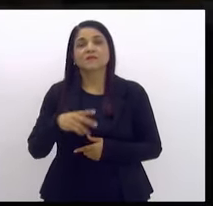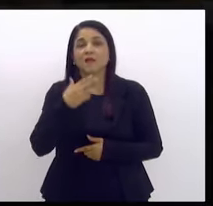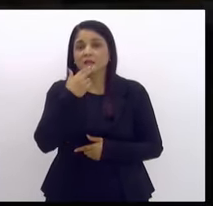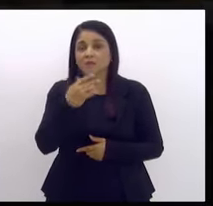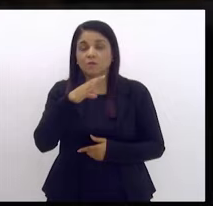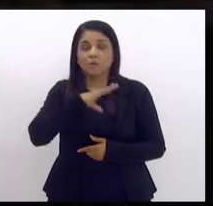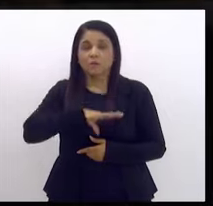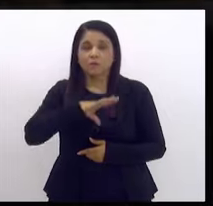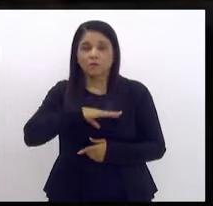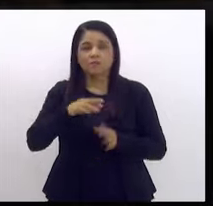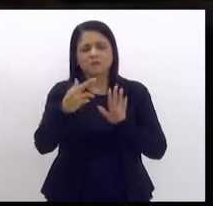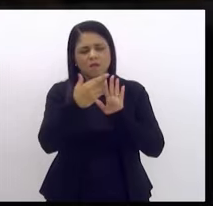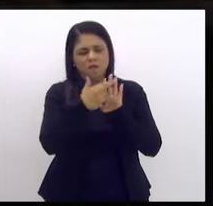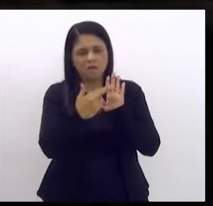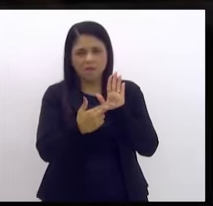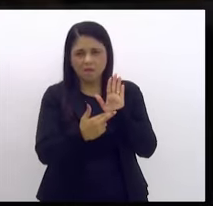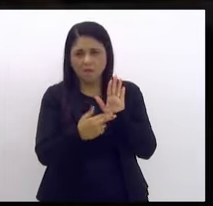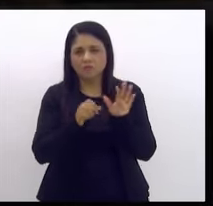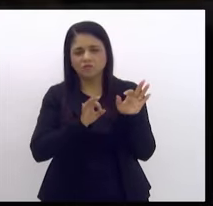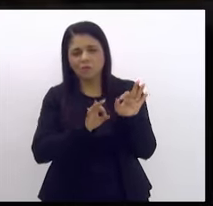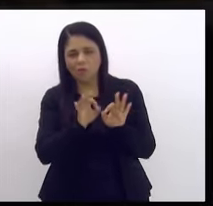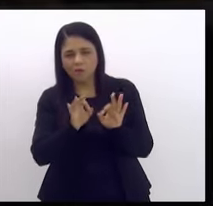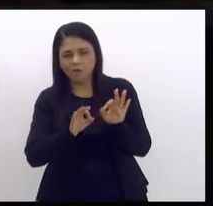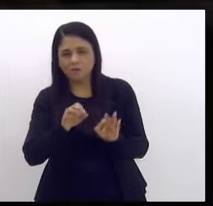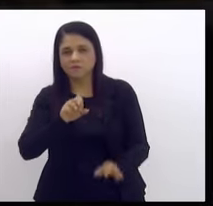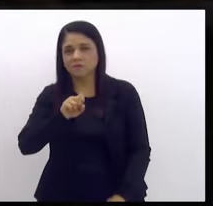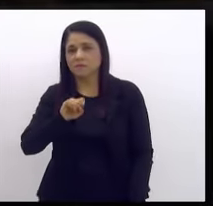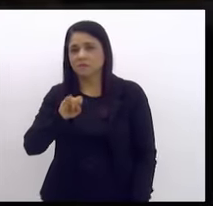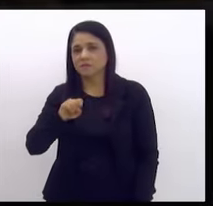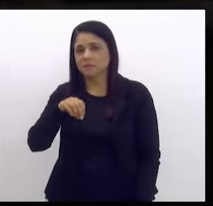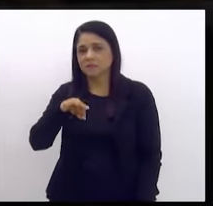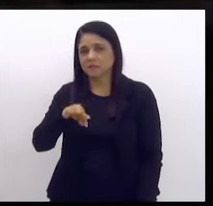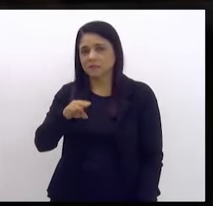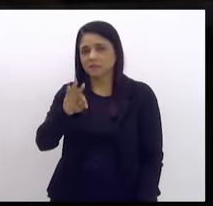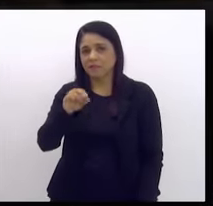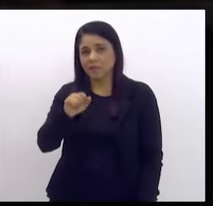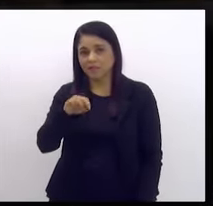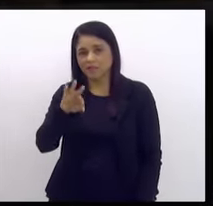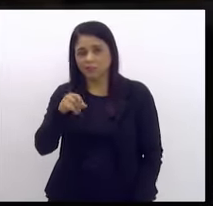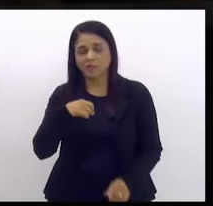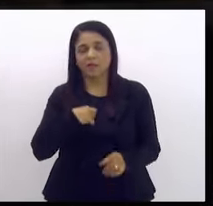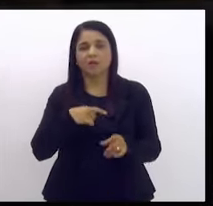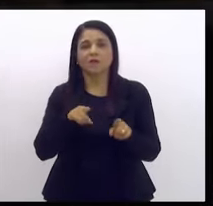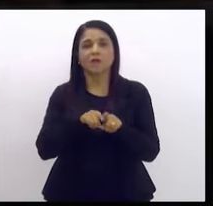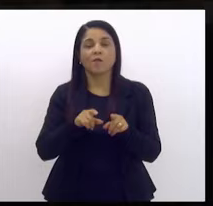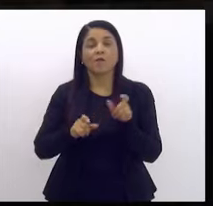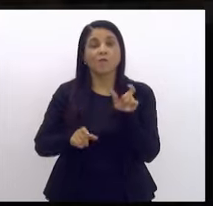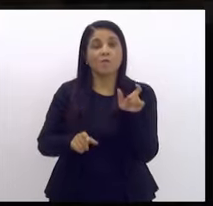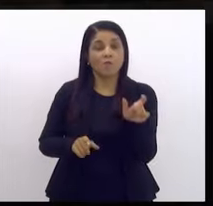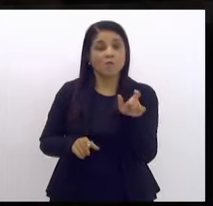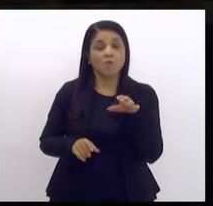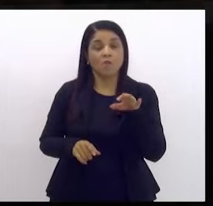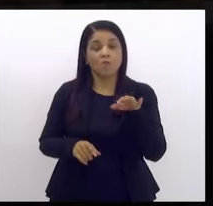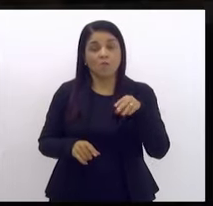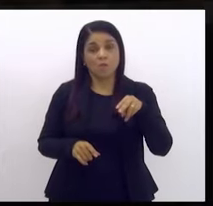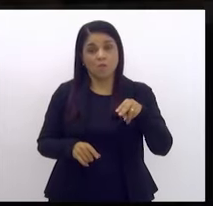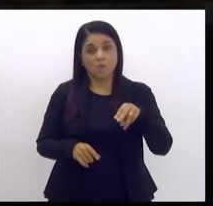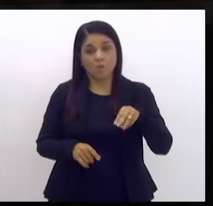portuguesa que tem regras de organização sintática, de S-seleção morfológica, de